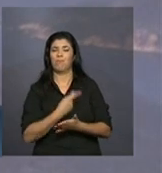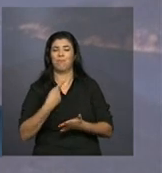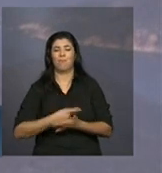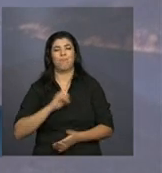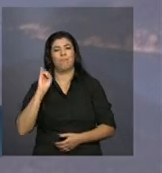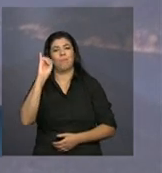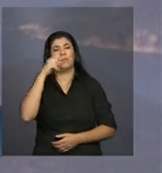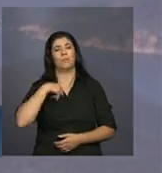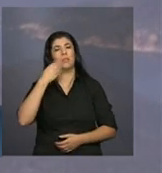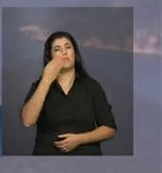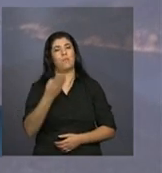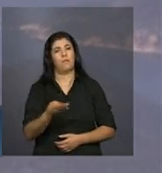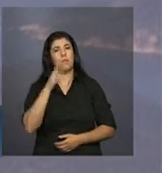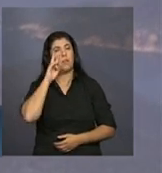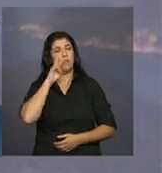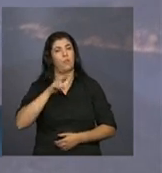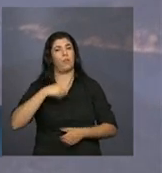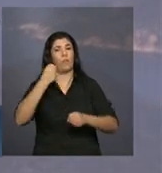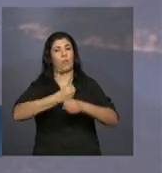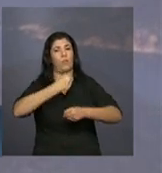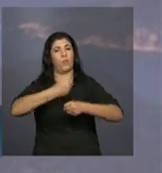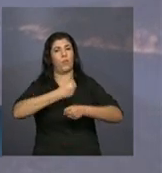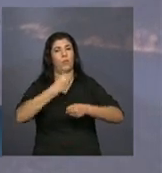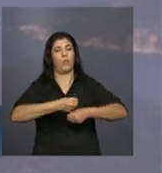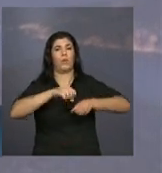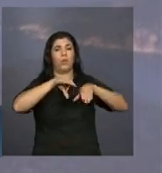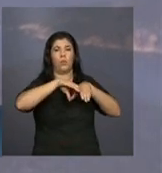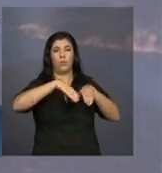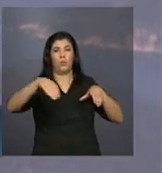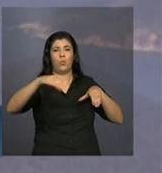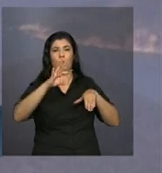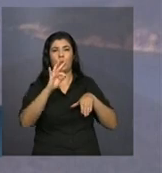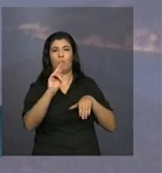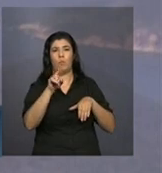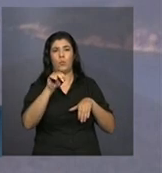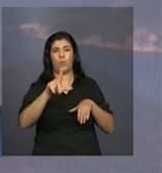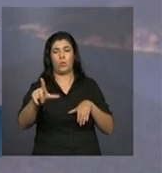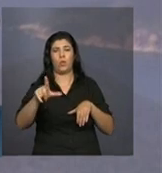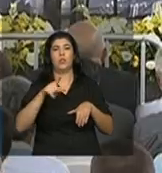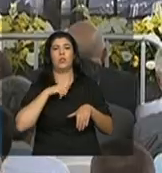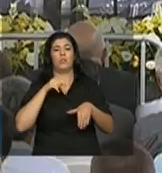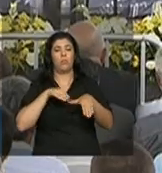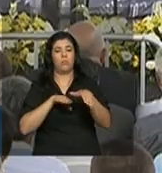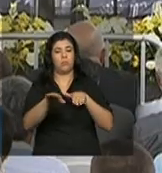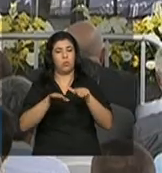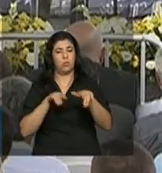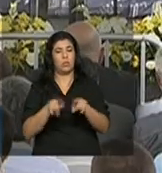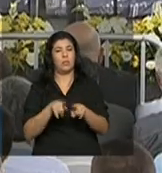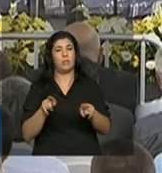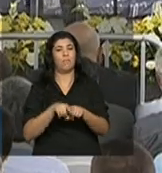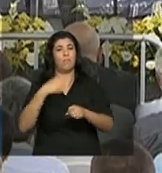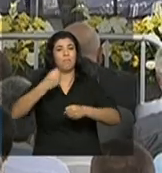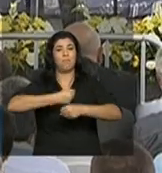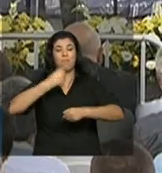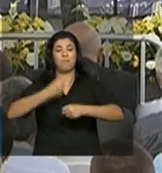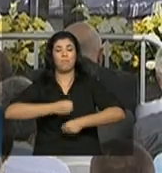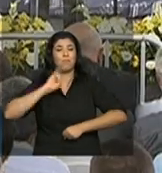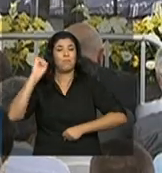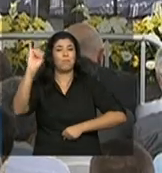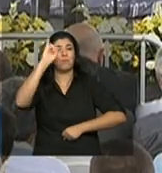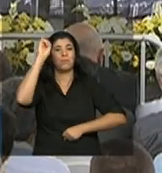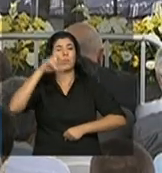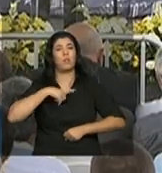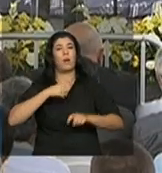que essa obra, nós aqui estamos inaugurando uma obra, mas ela faz parte de um